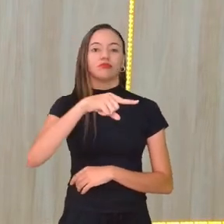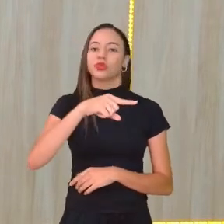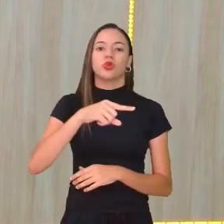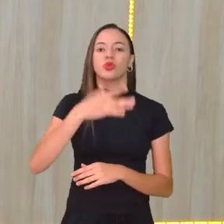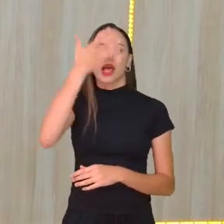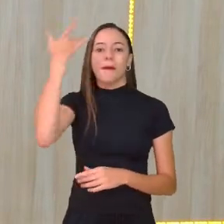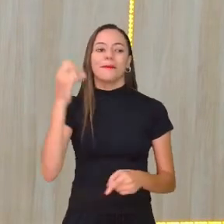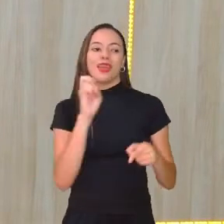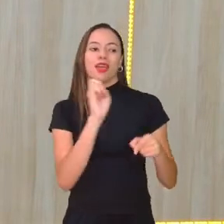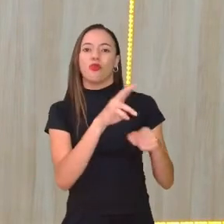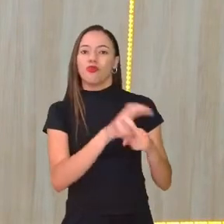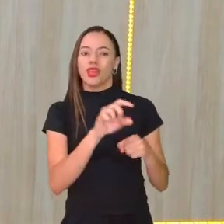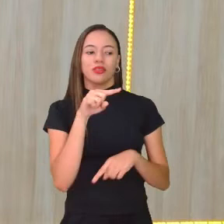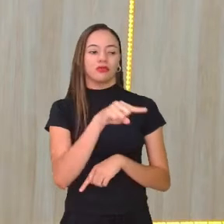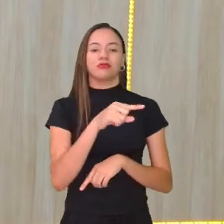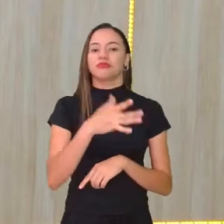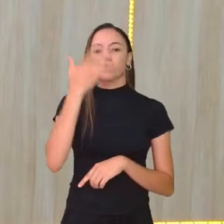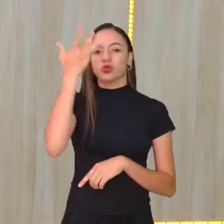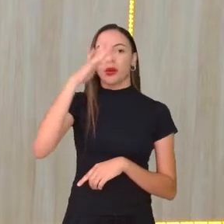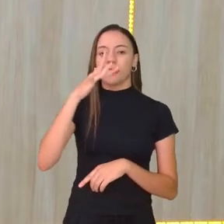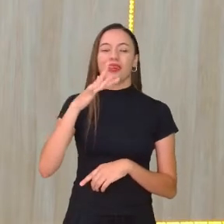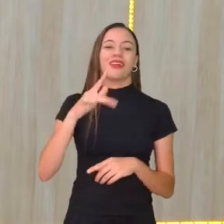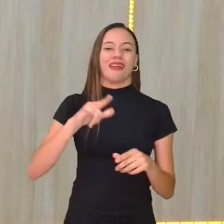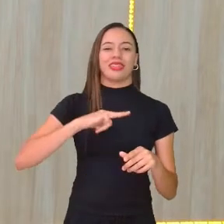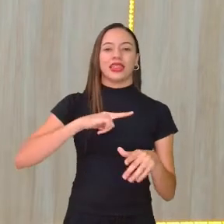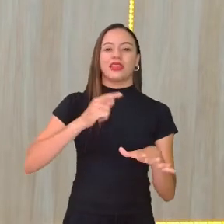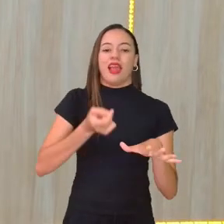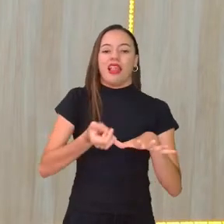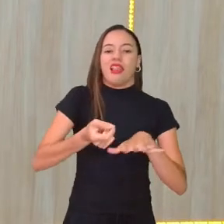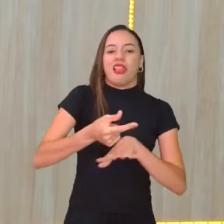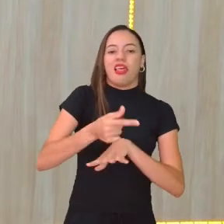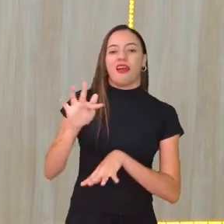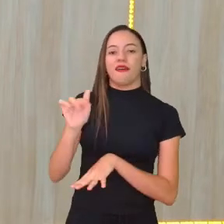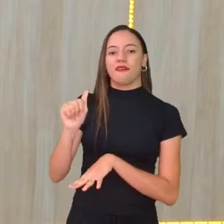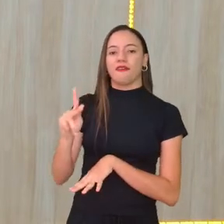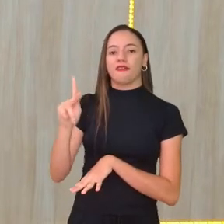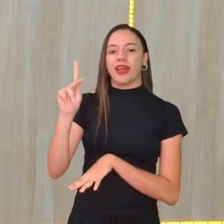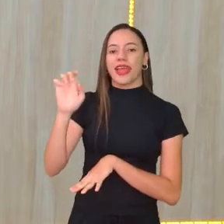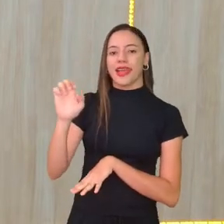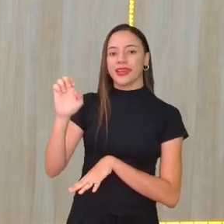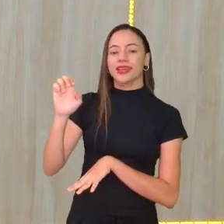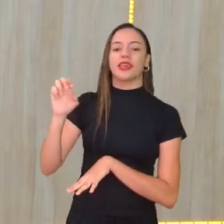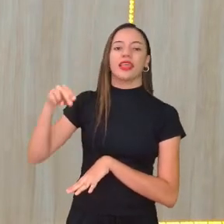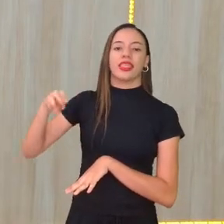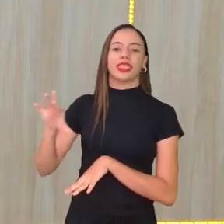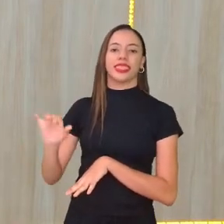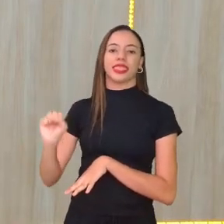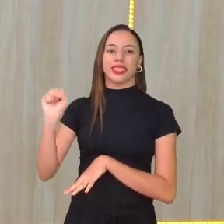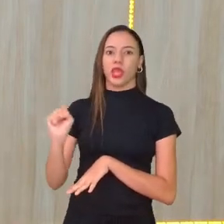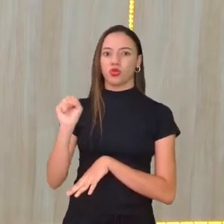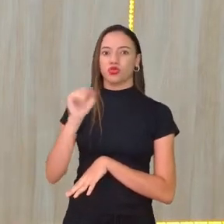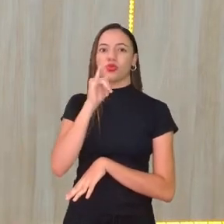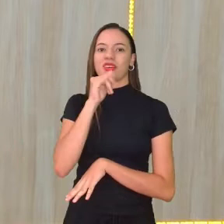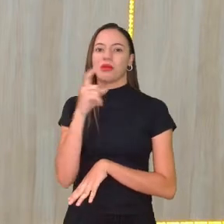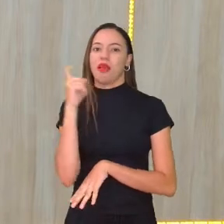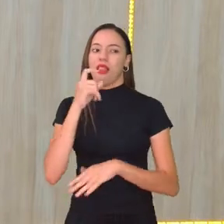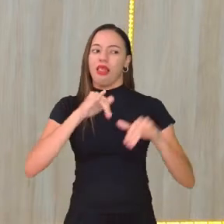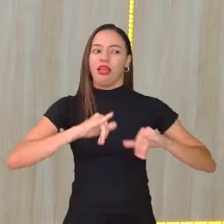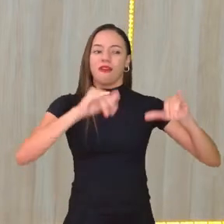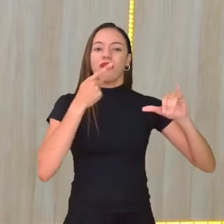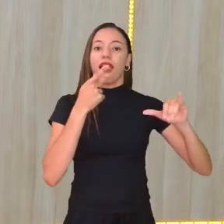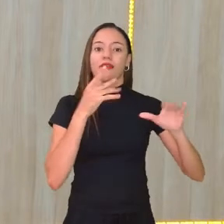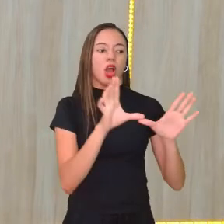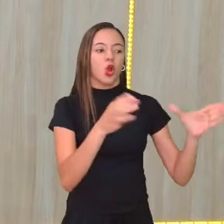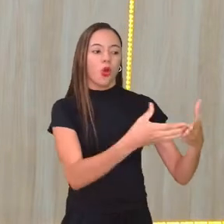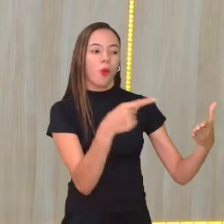gente chama de notícias falsas, né? Fake news a respeito dele, né? Então diziam que só um grupo de pessoas morriam, em geral os